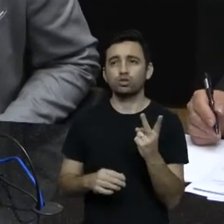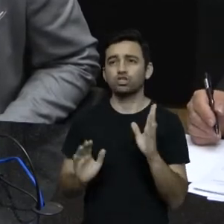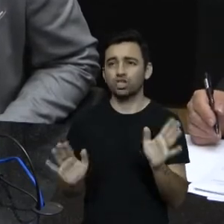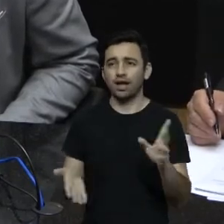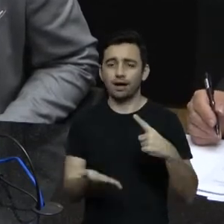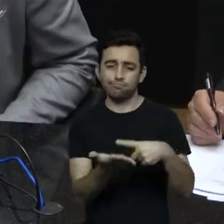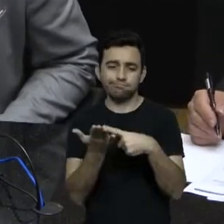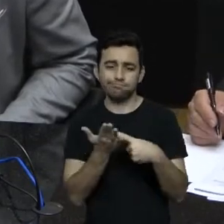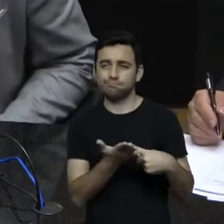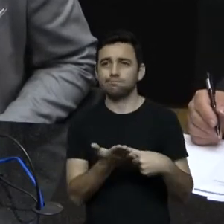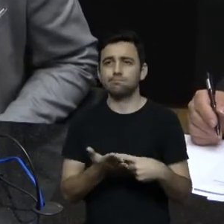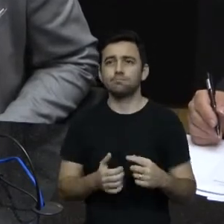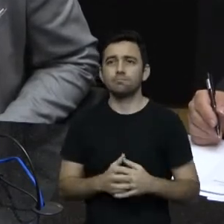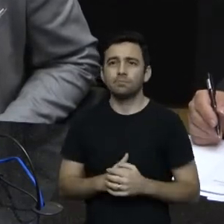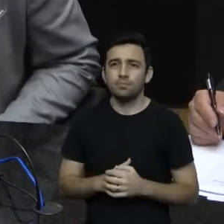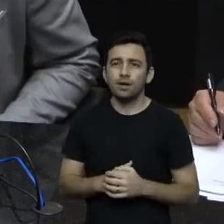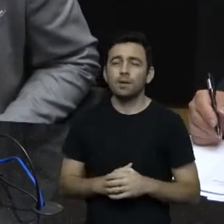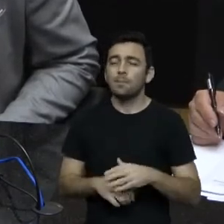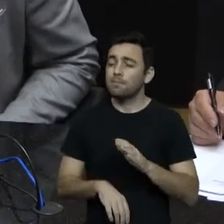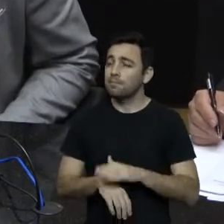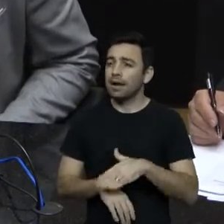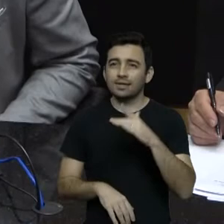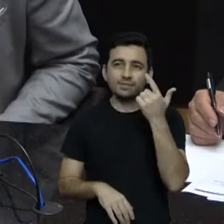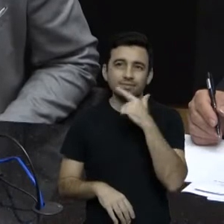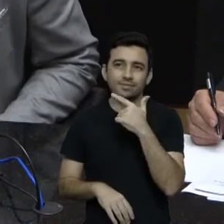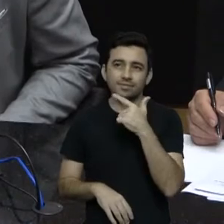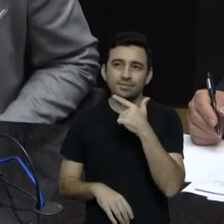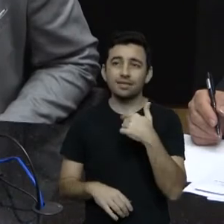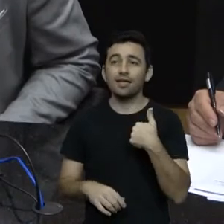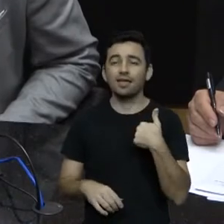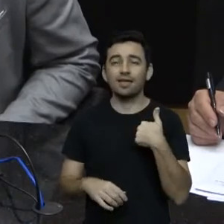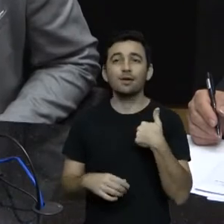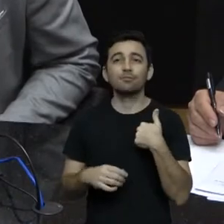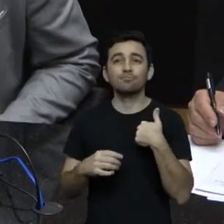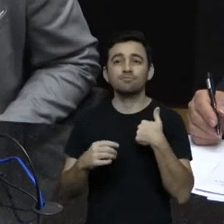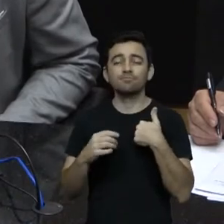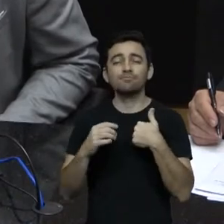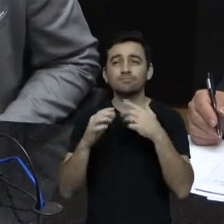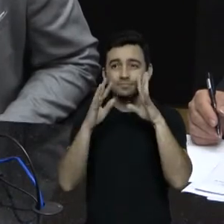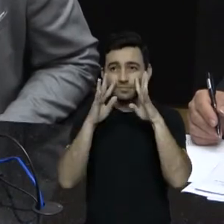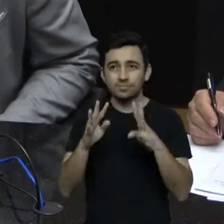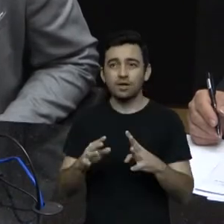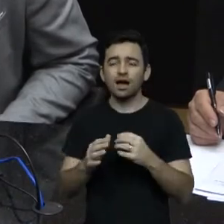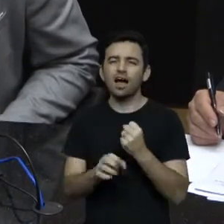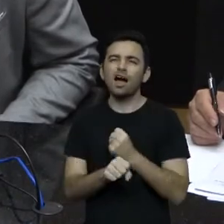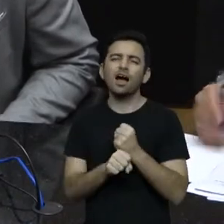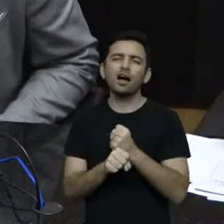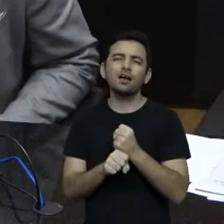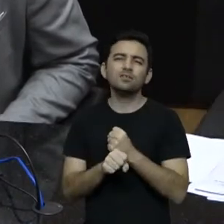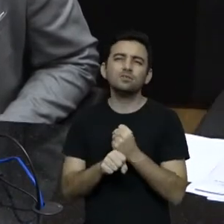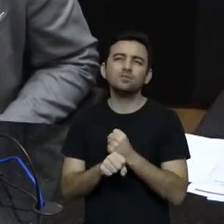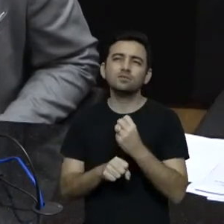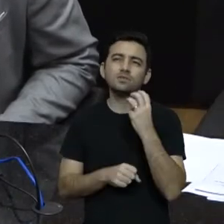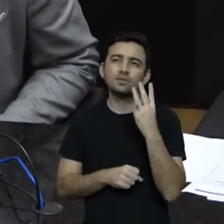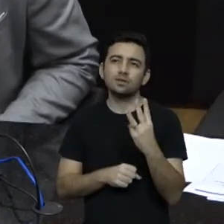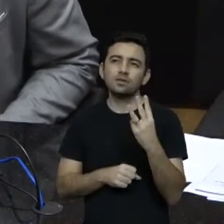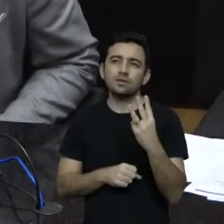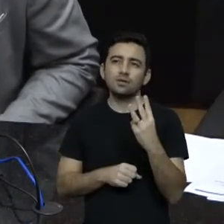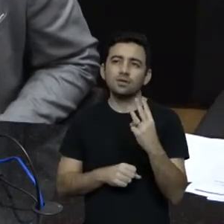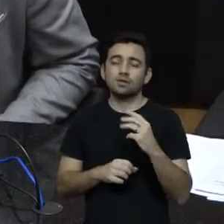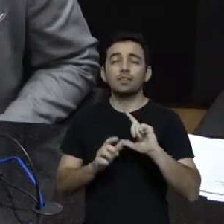tem um acordo com o setor e mais engraçado ainda que eu também tô escutando essa mesmo justificativa três anos aqui dentro